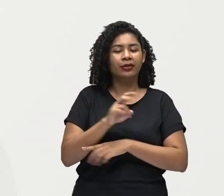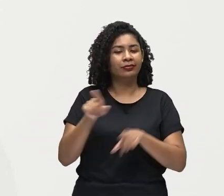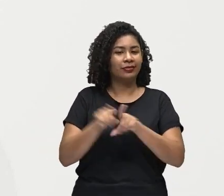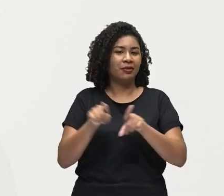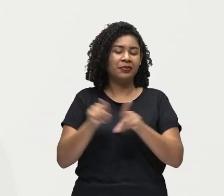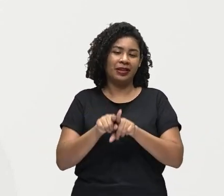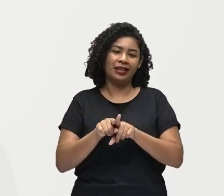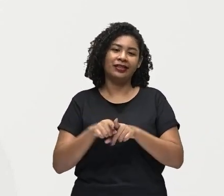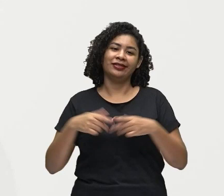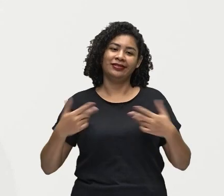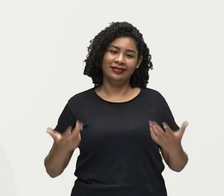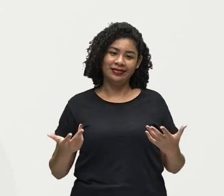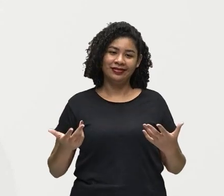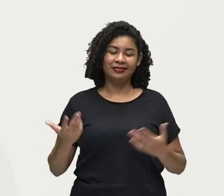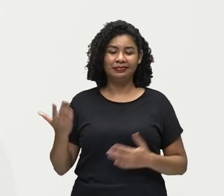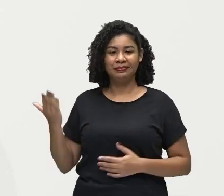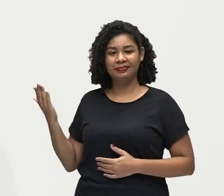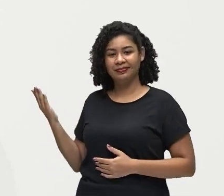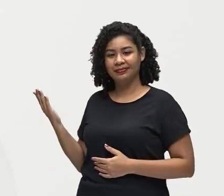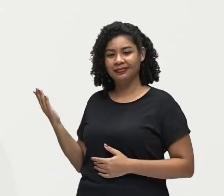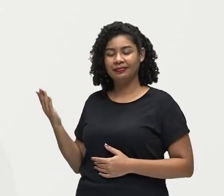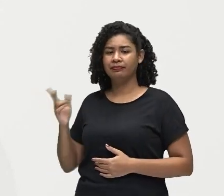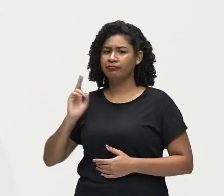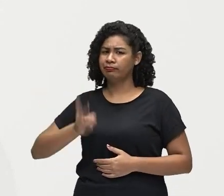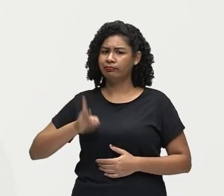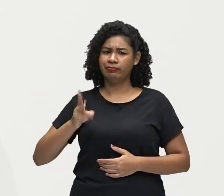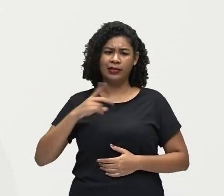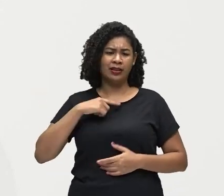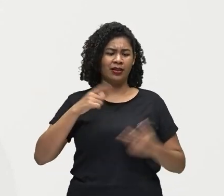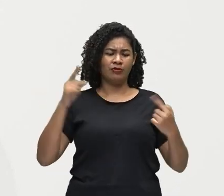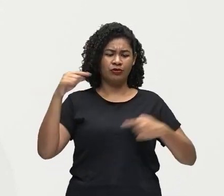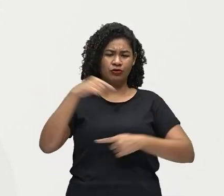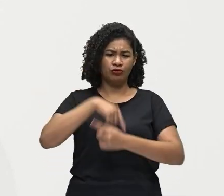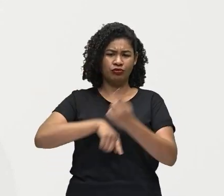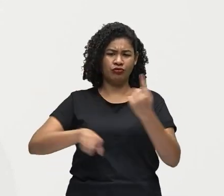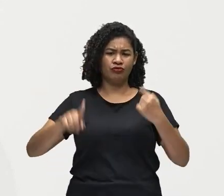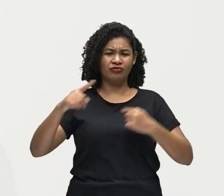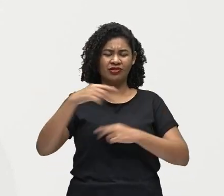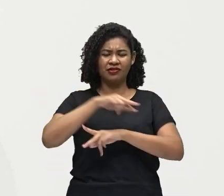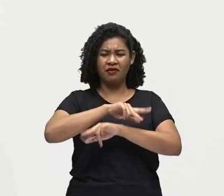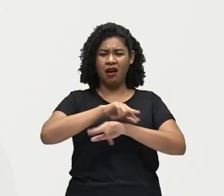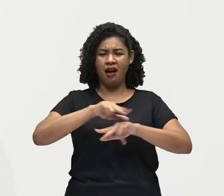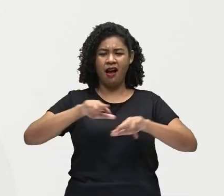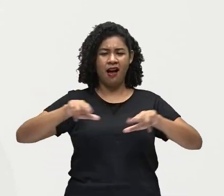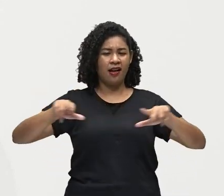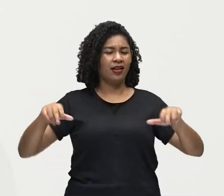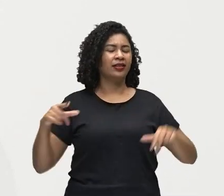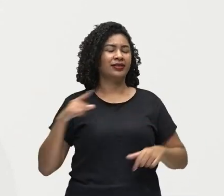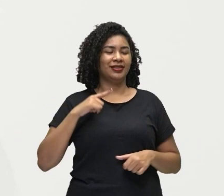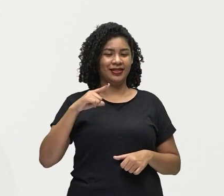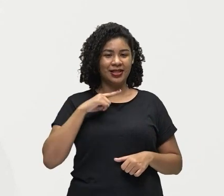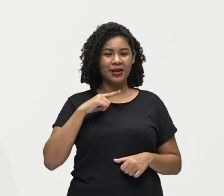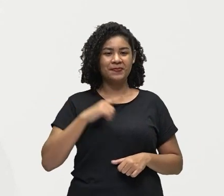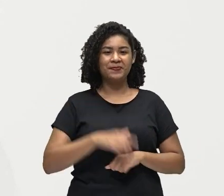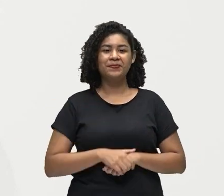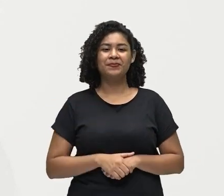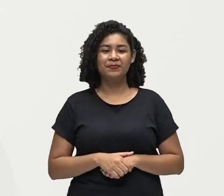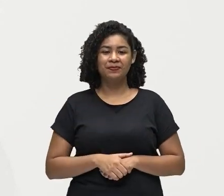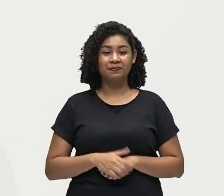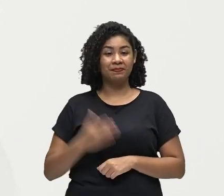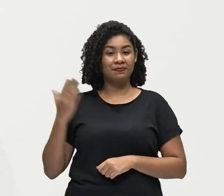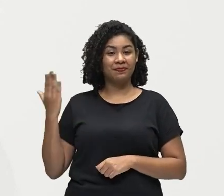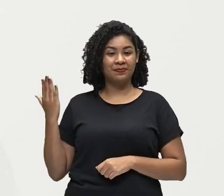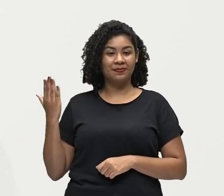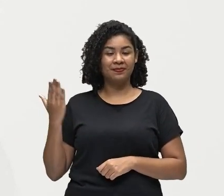ali pelo gavião ou pela águia, né? Então são várias relações alimentares que a gente observa no nosso ecossistema, no caso na